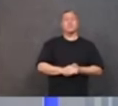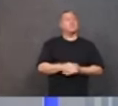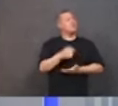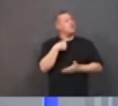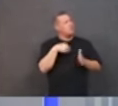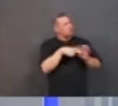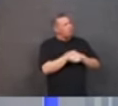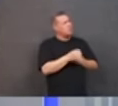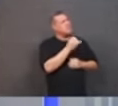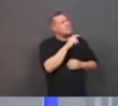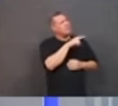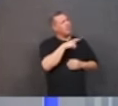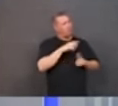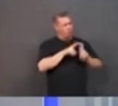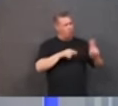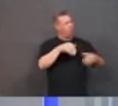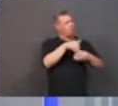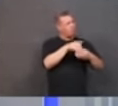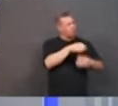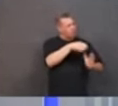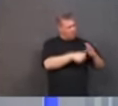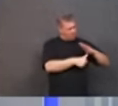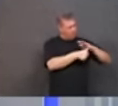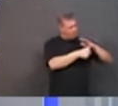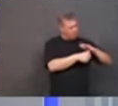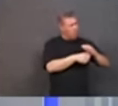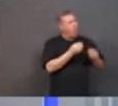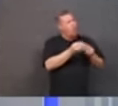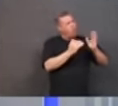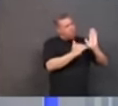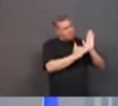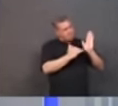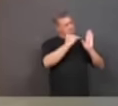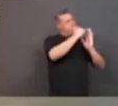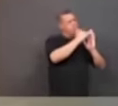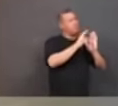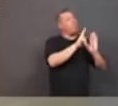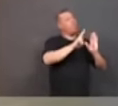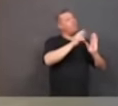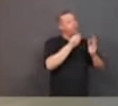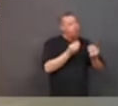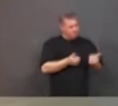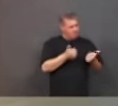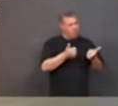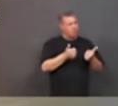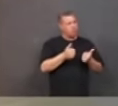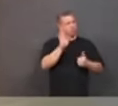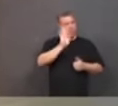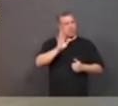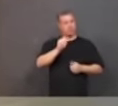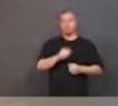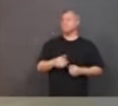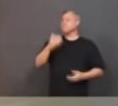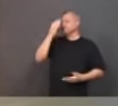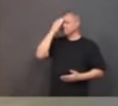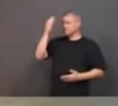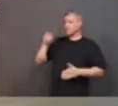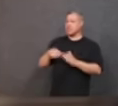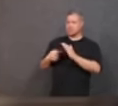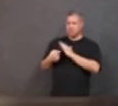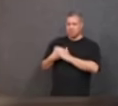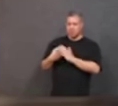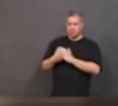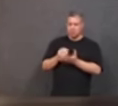num patamar qualitativamente melhor em nível nacional? Agradeço a pergunta, professor Pedro.